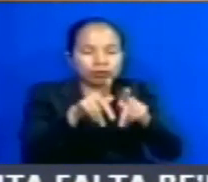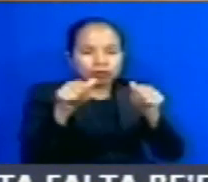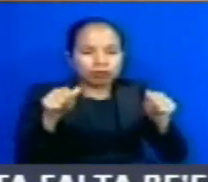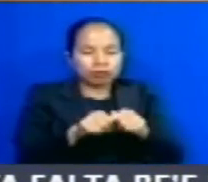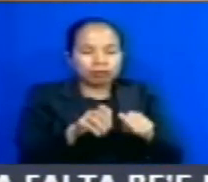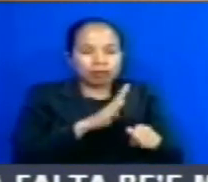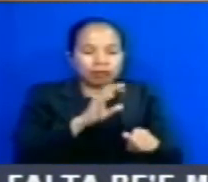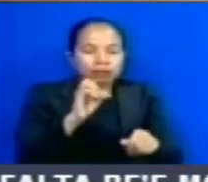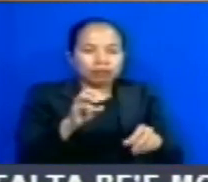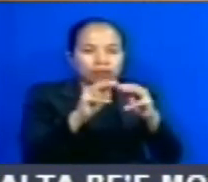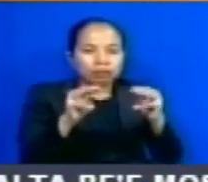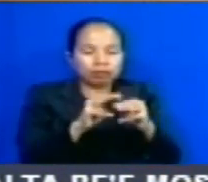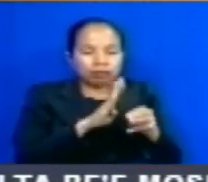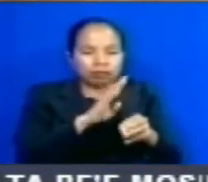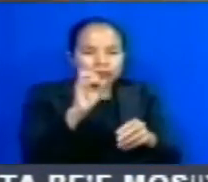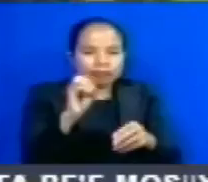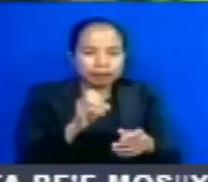balibo munisipiu Bobonaru.